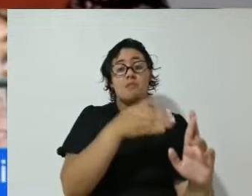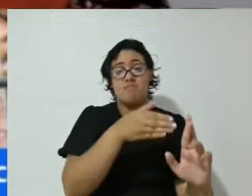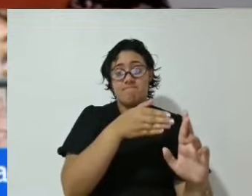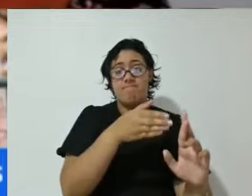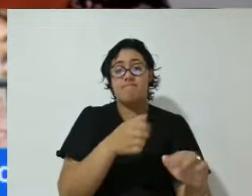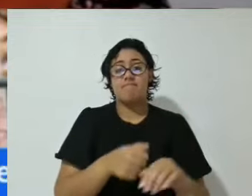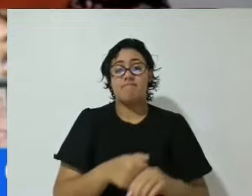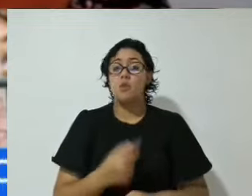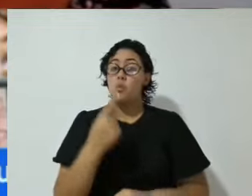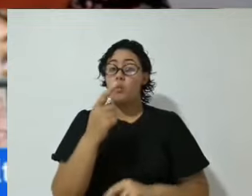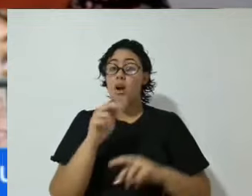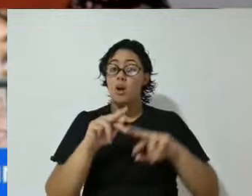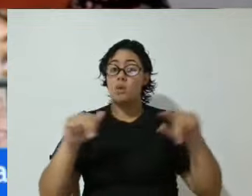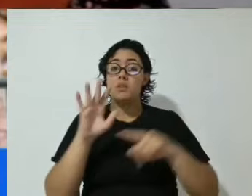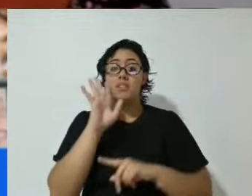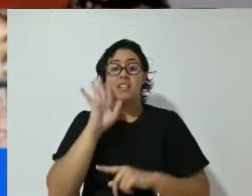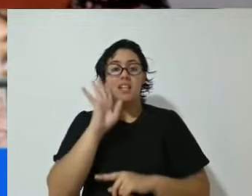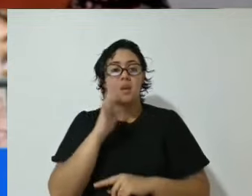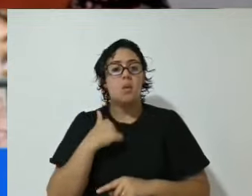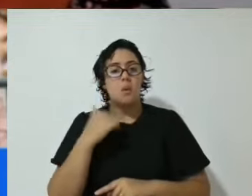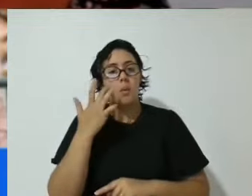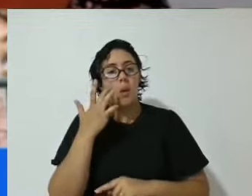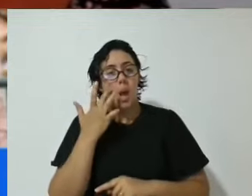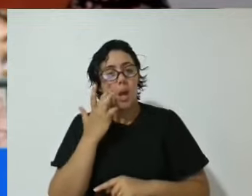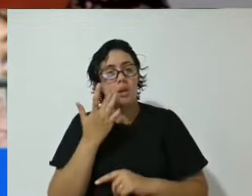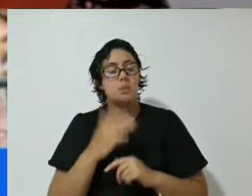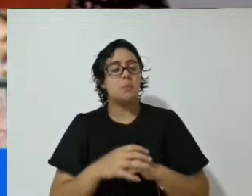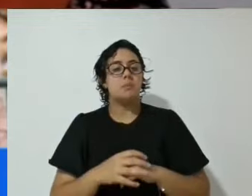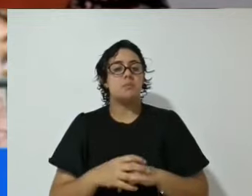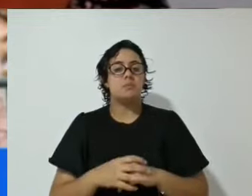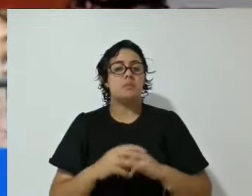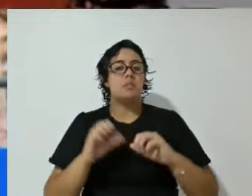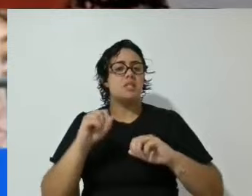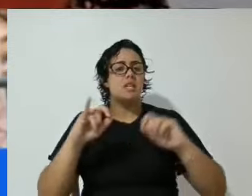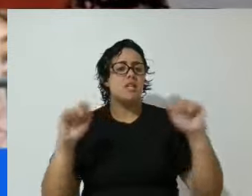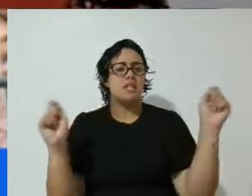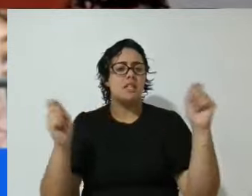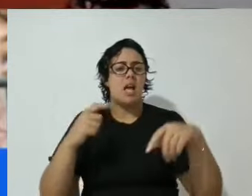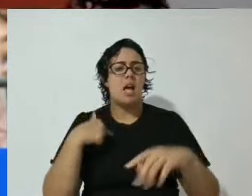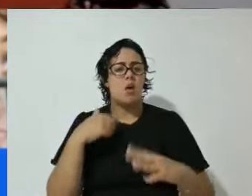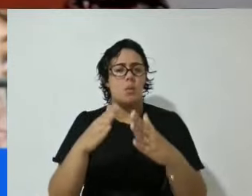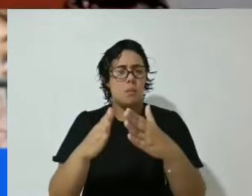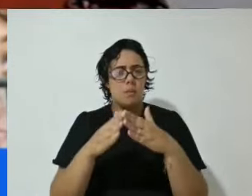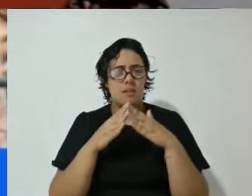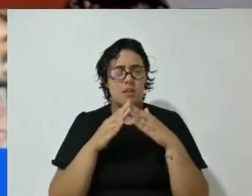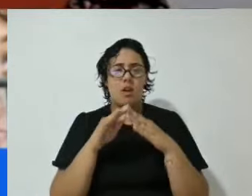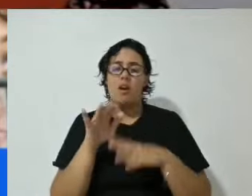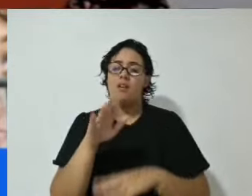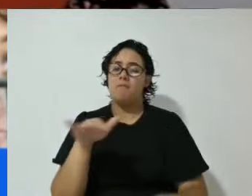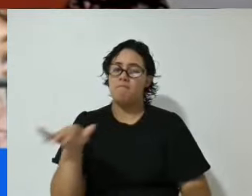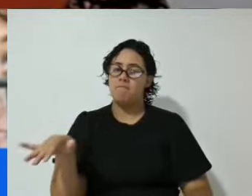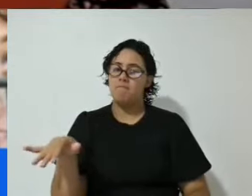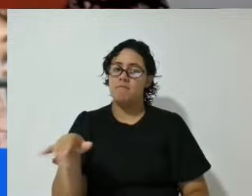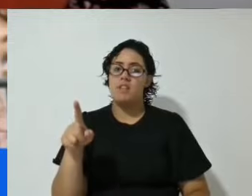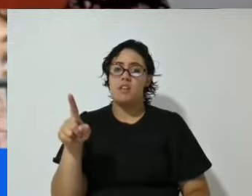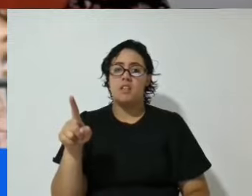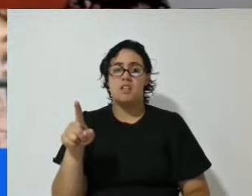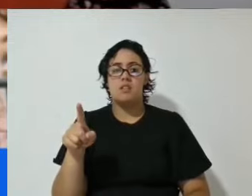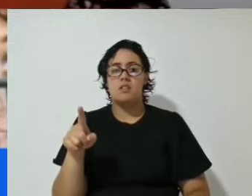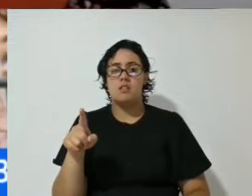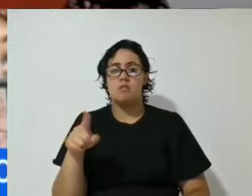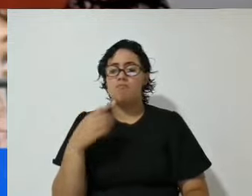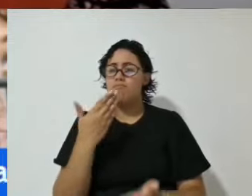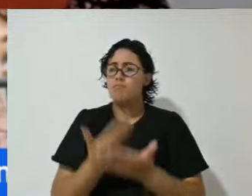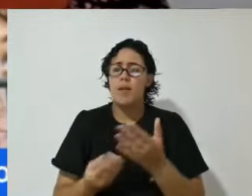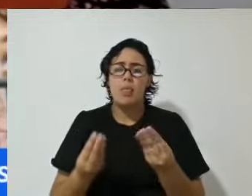muito legal, Grace, que eu acho que assim, se eu pudesse fazer um pedido, gente, olha, isso não poderia se perder nunca.